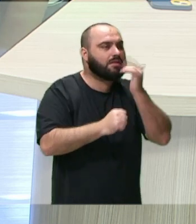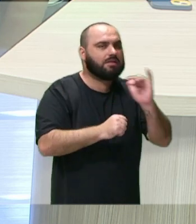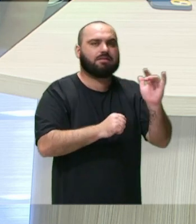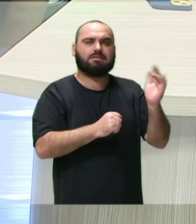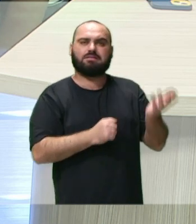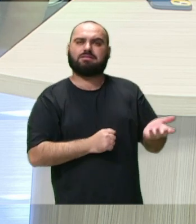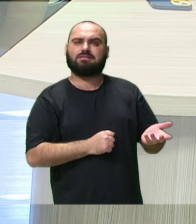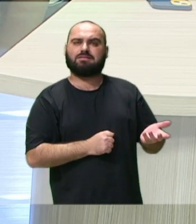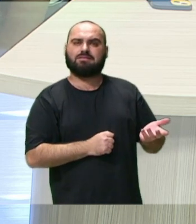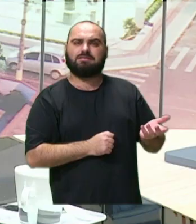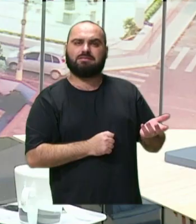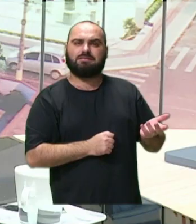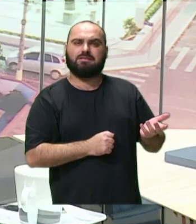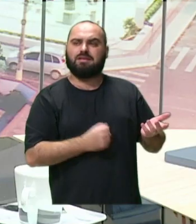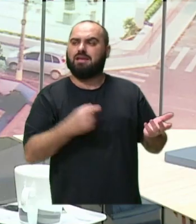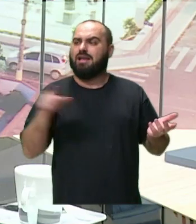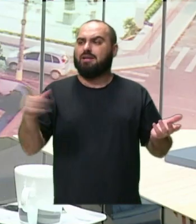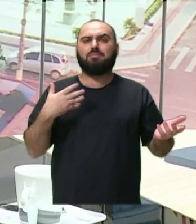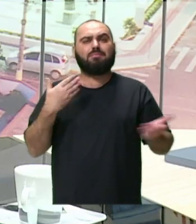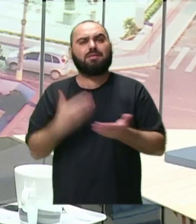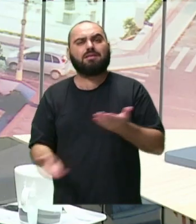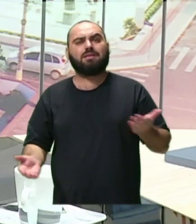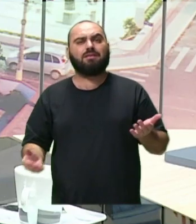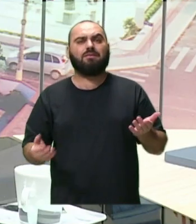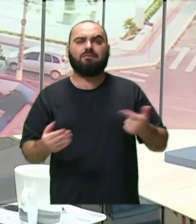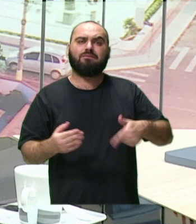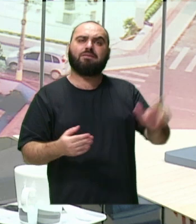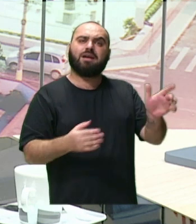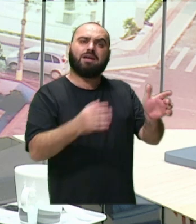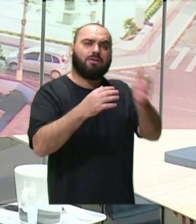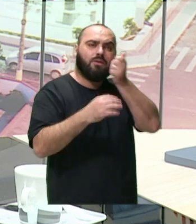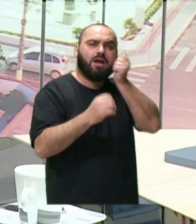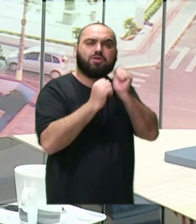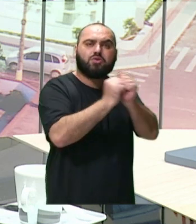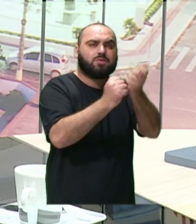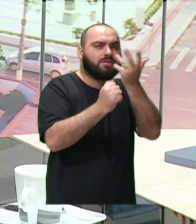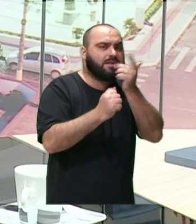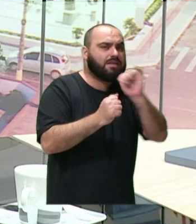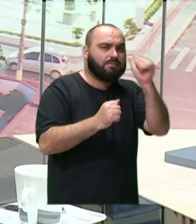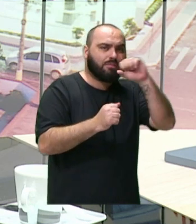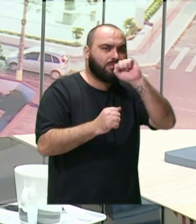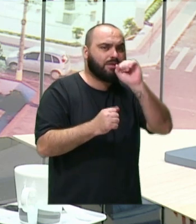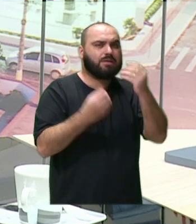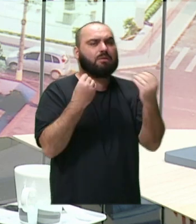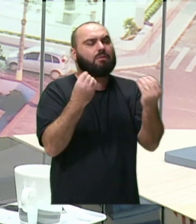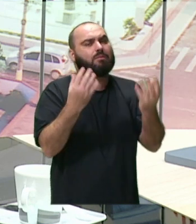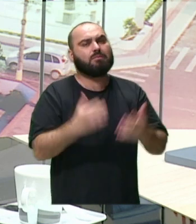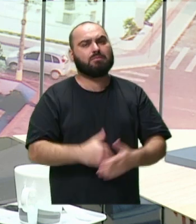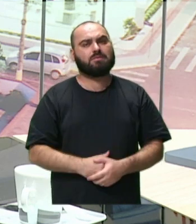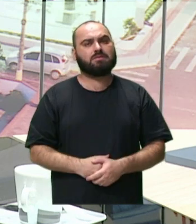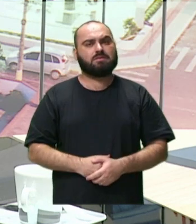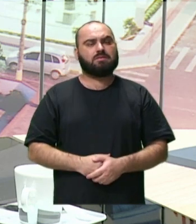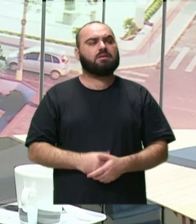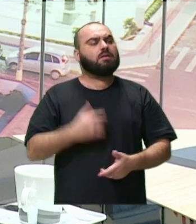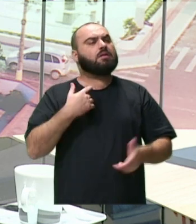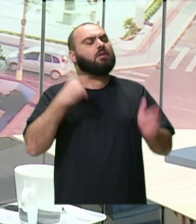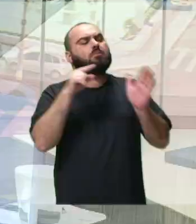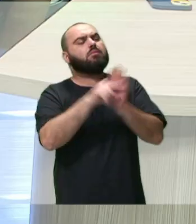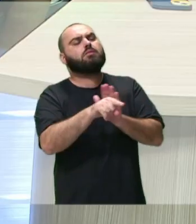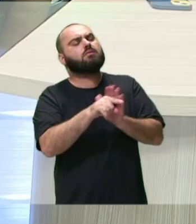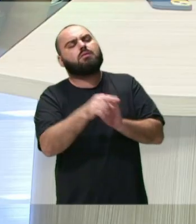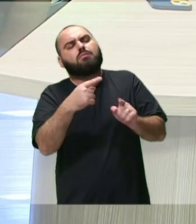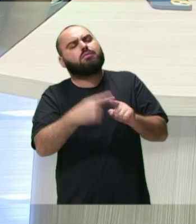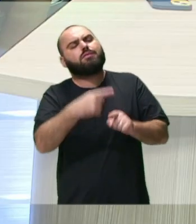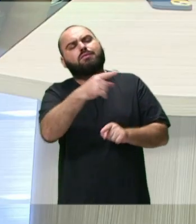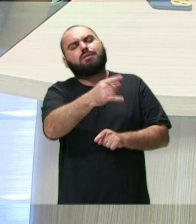sofrimento para ela. Só quem passou por isso sabe. Só que isso já havia acontecido com ela fazia 8 anos. E eu perguntei para ela porque ela demorou tanto tempo